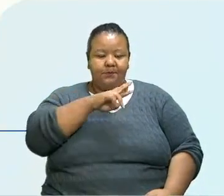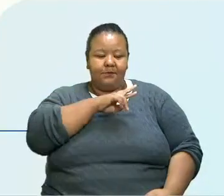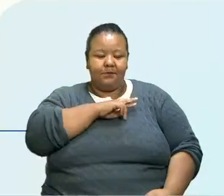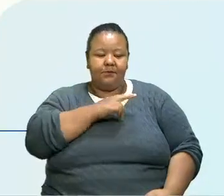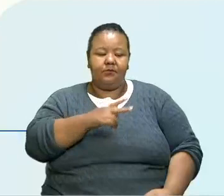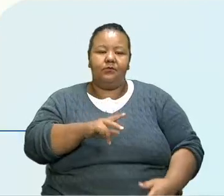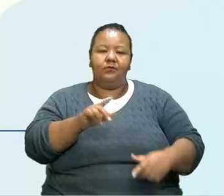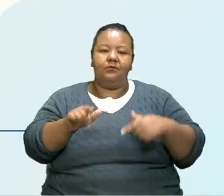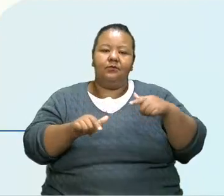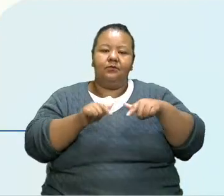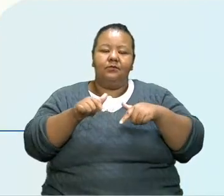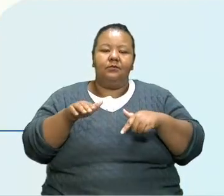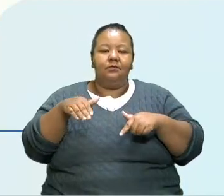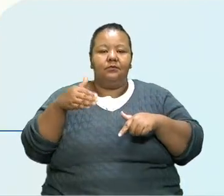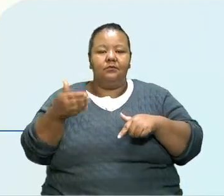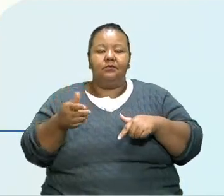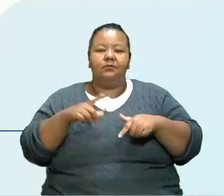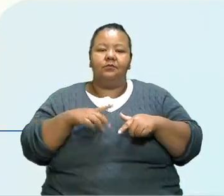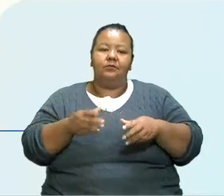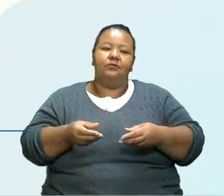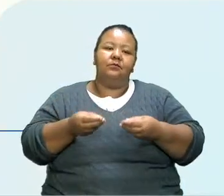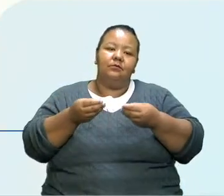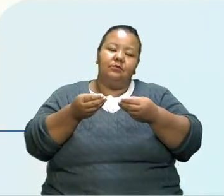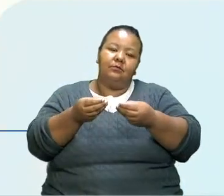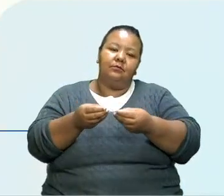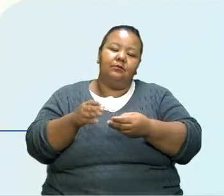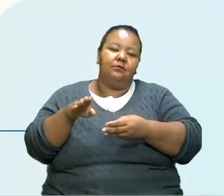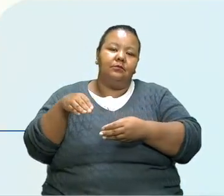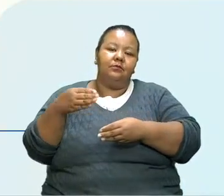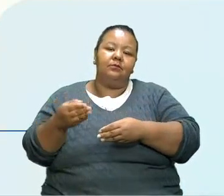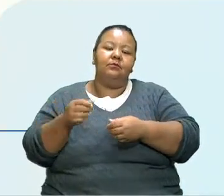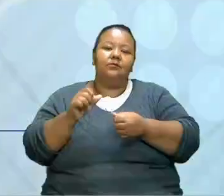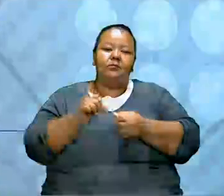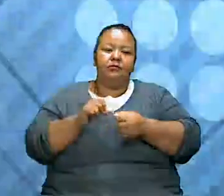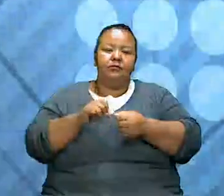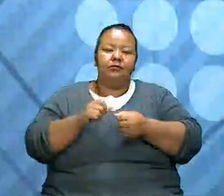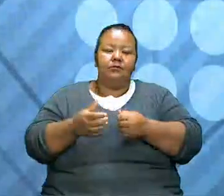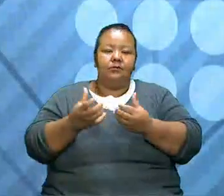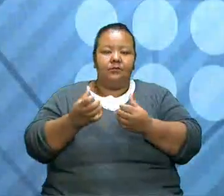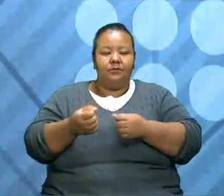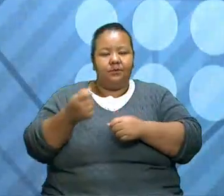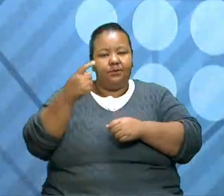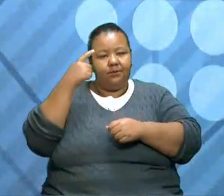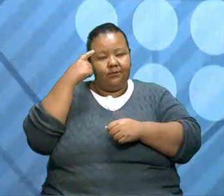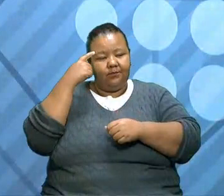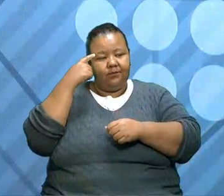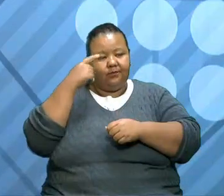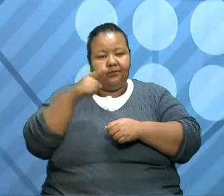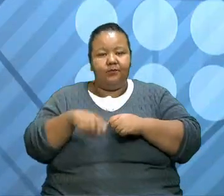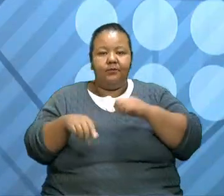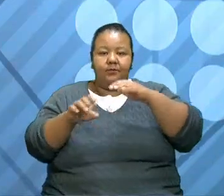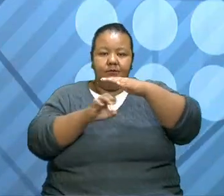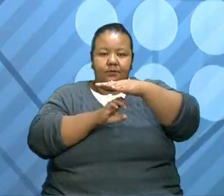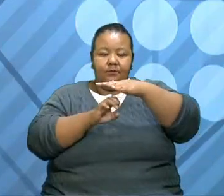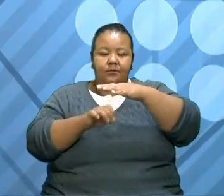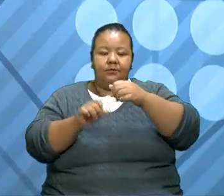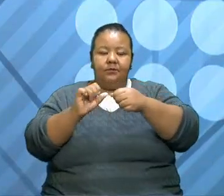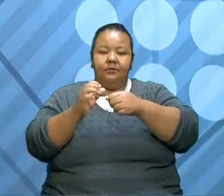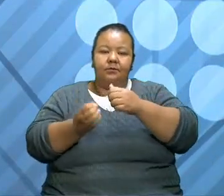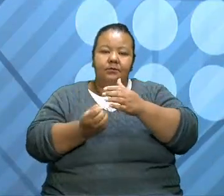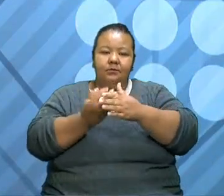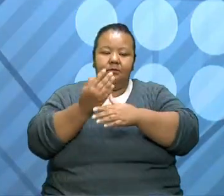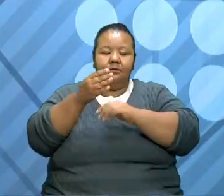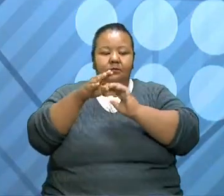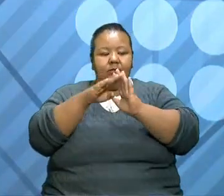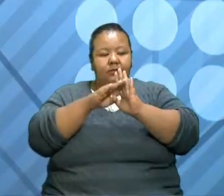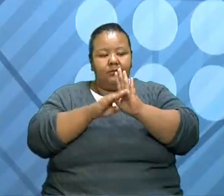trabalho, quando que eu tenho que entregar, quando que eu devo fazer. Então vamos pensar da seguinte maneira. A empresa quer criar um programa de